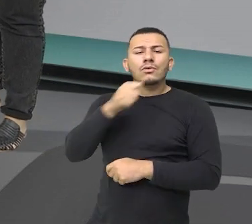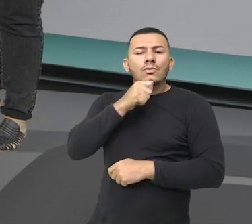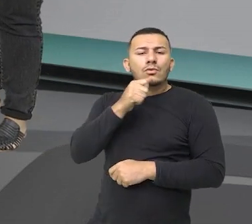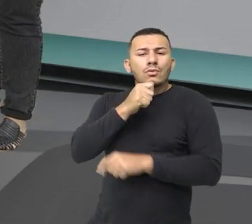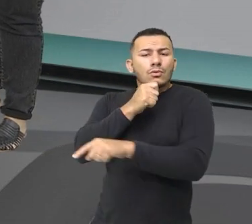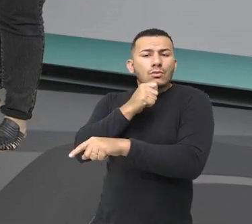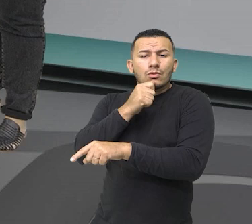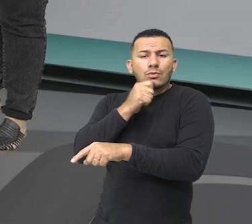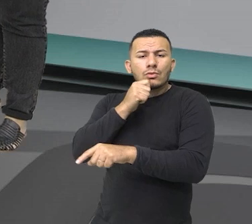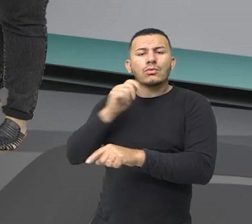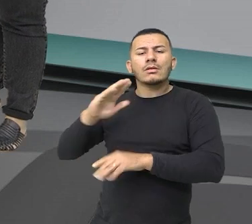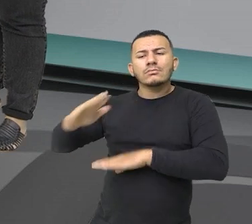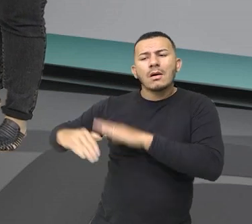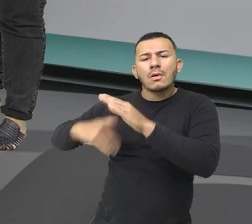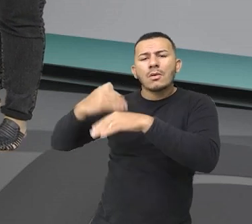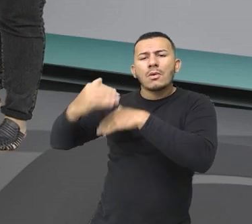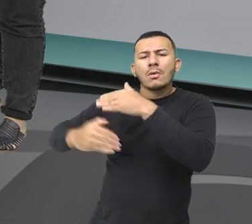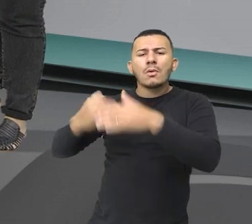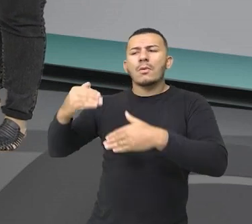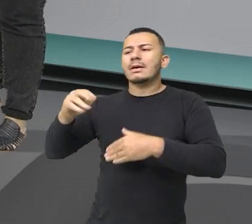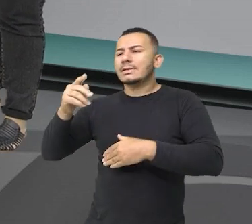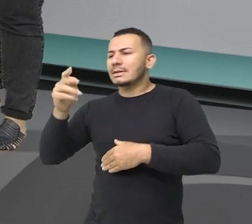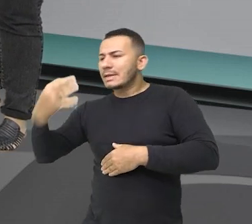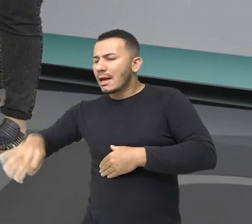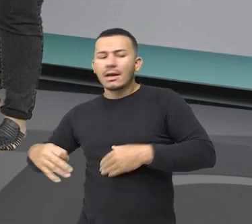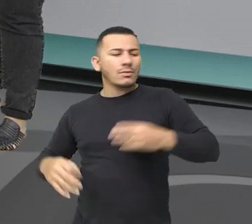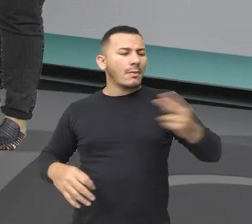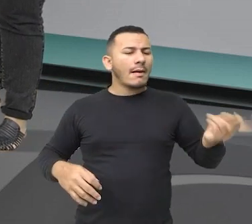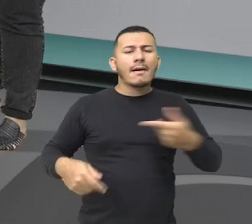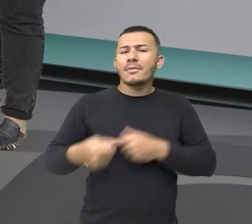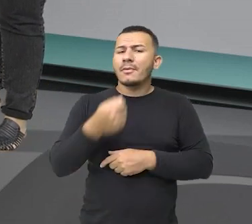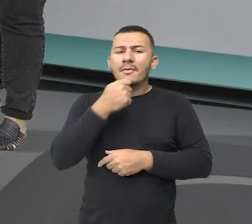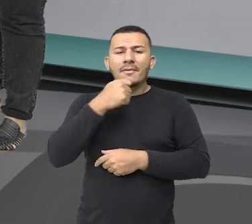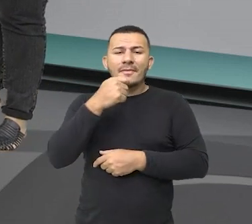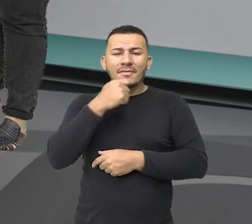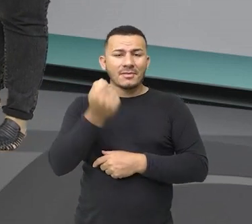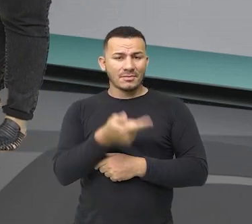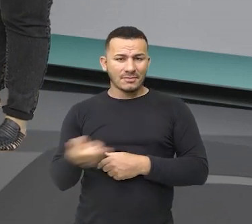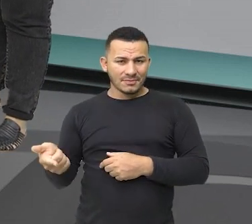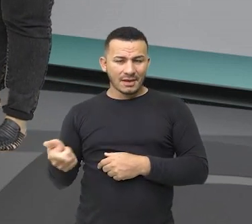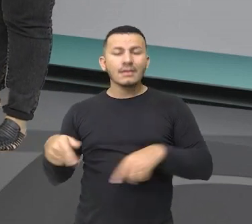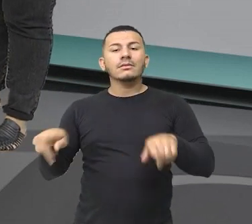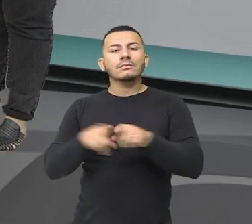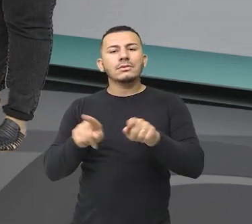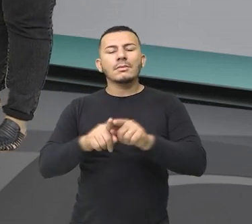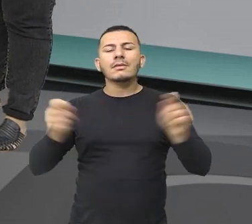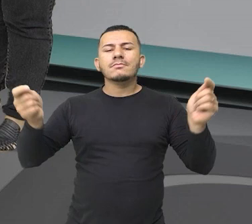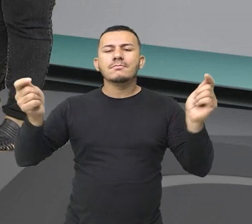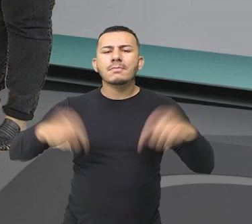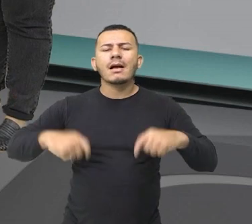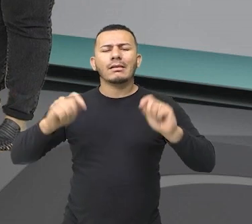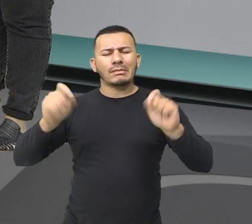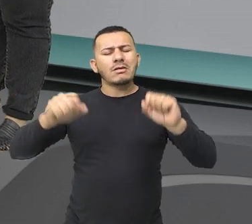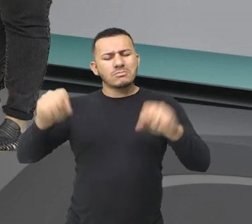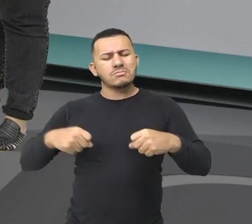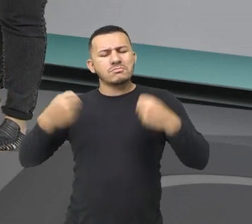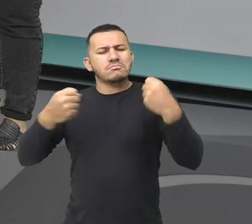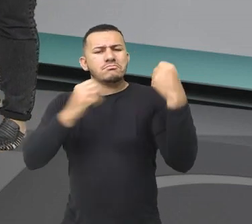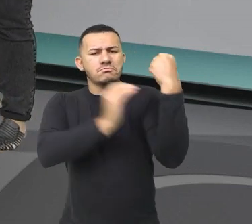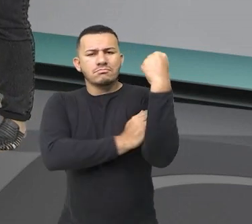desenvolveram inteiramente as noções de certo e errado, assim como têm uma capacidade de autodefesa reduzida.